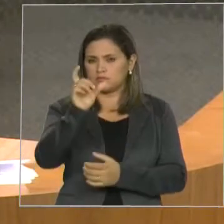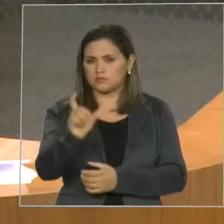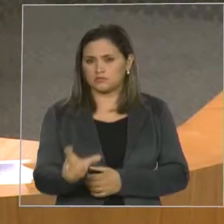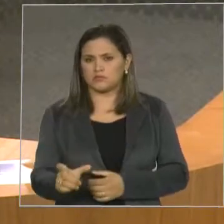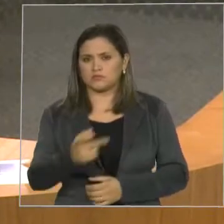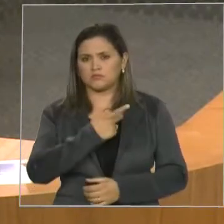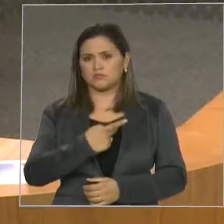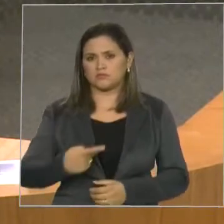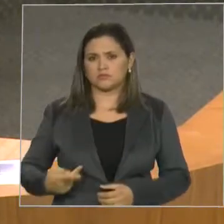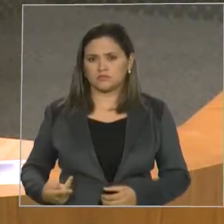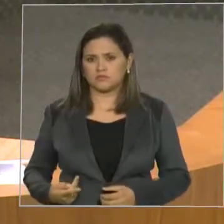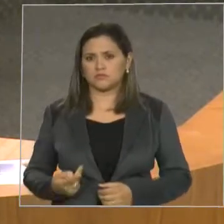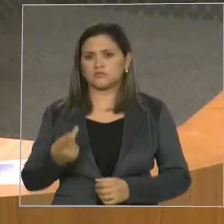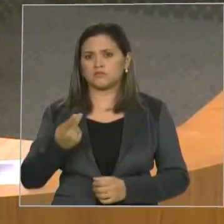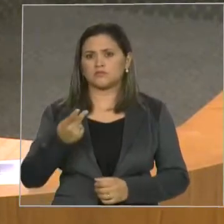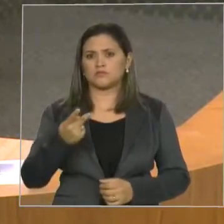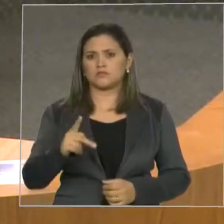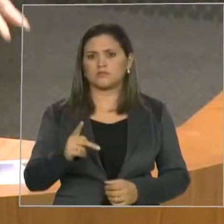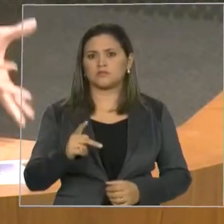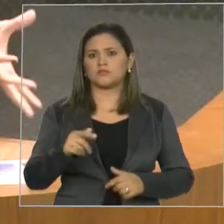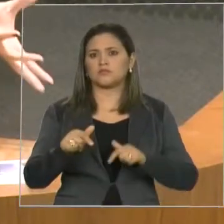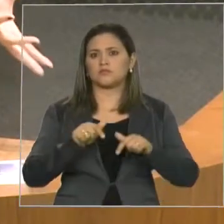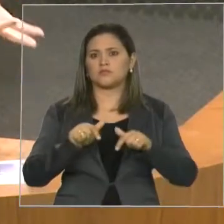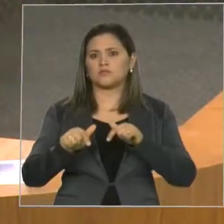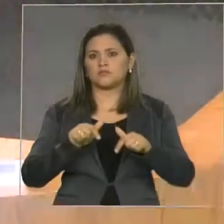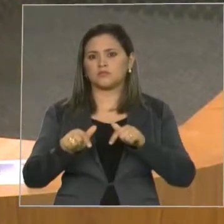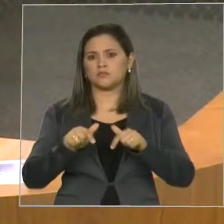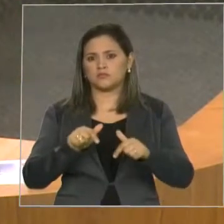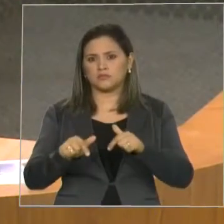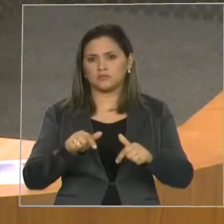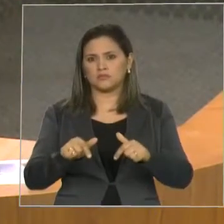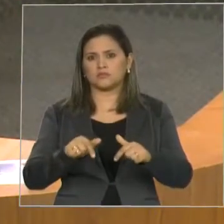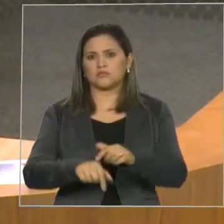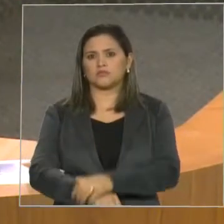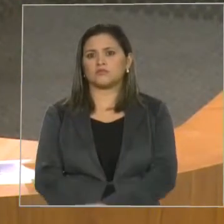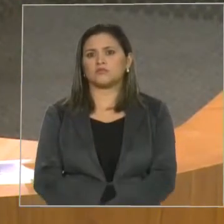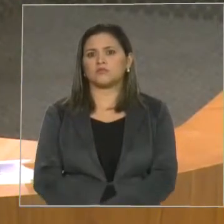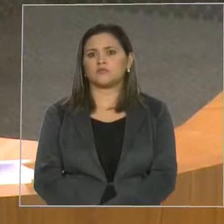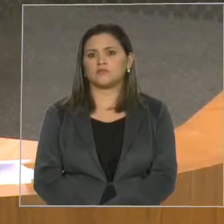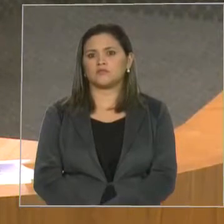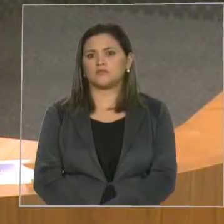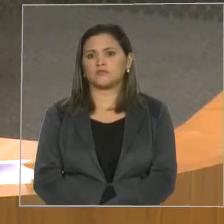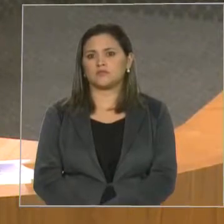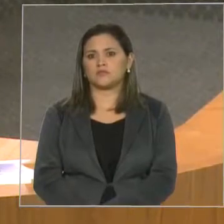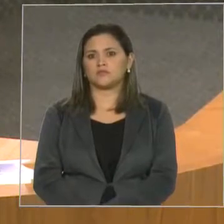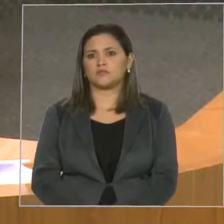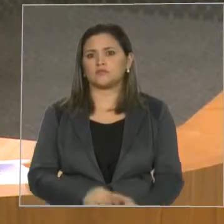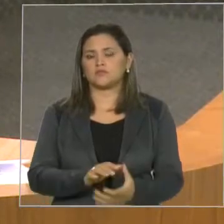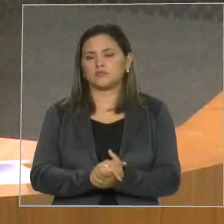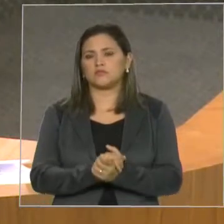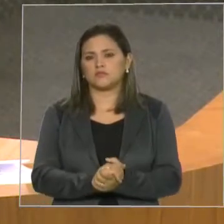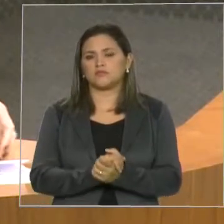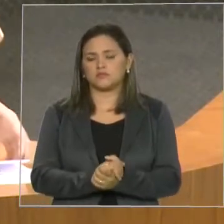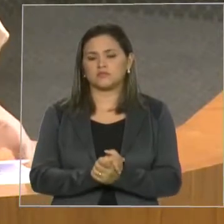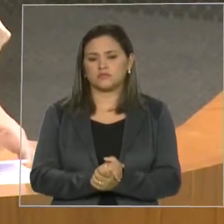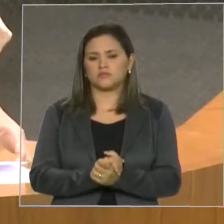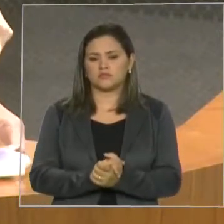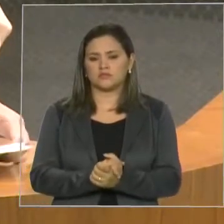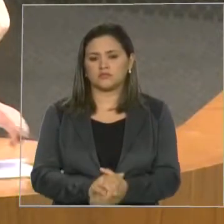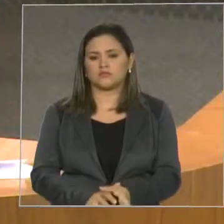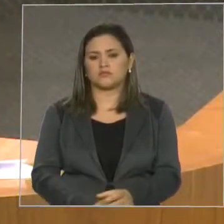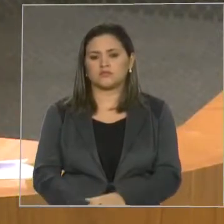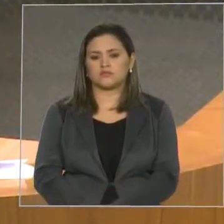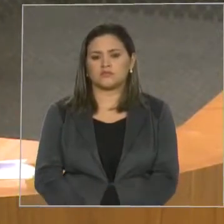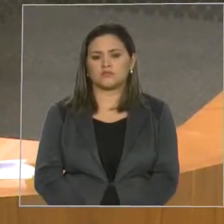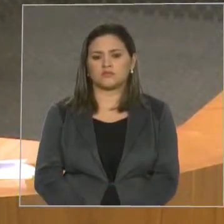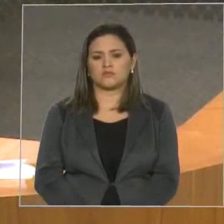ter iniciado o seu trabalho aqui trabalhando. Então, parabéns e sucesso.